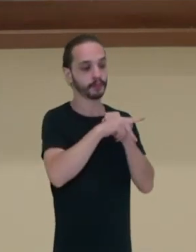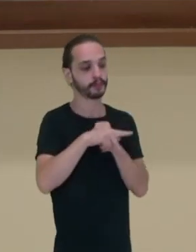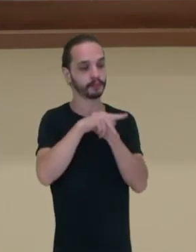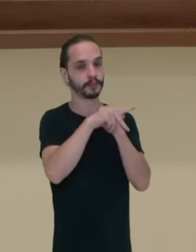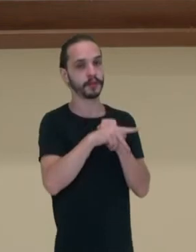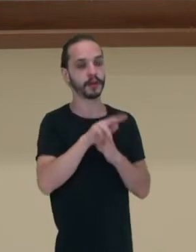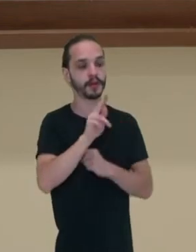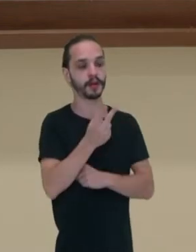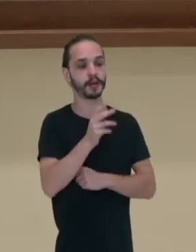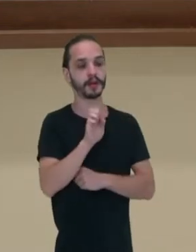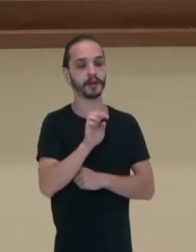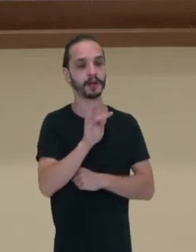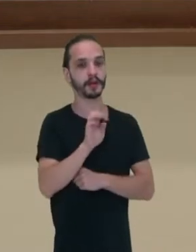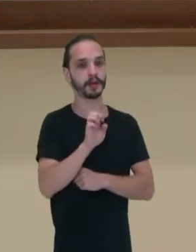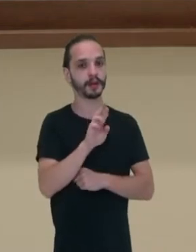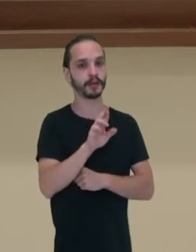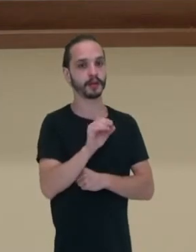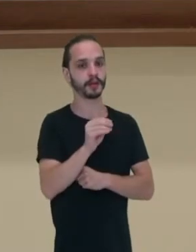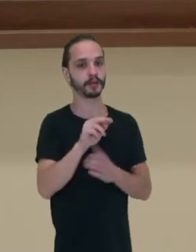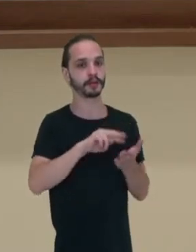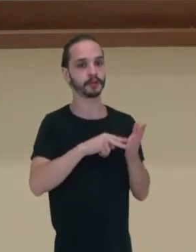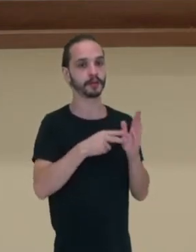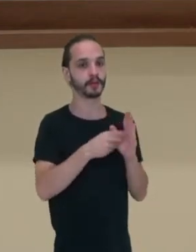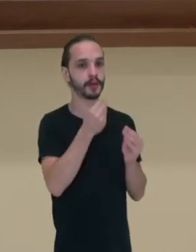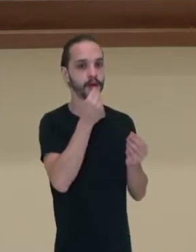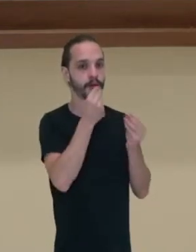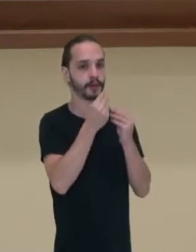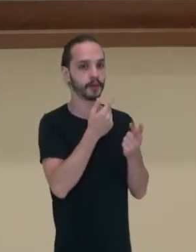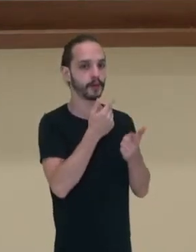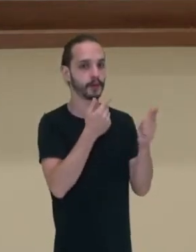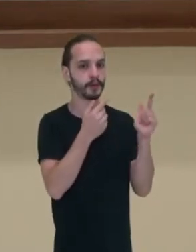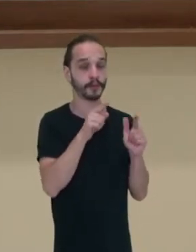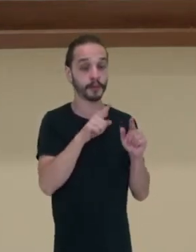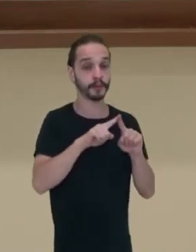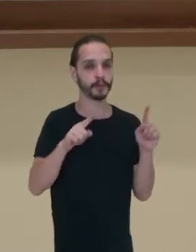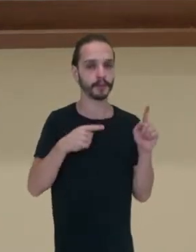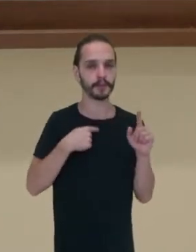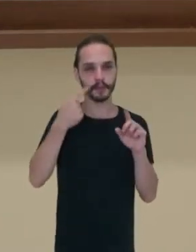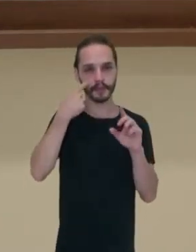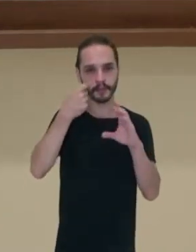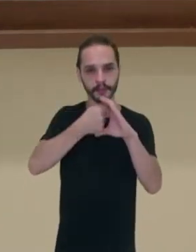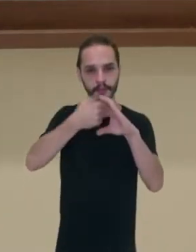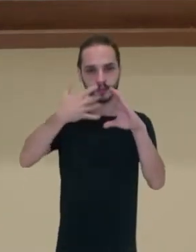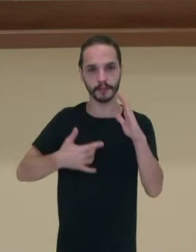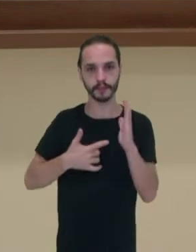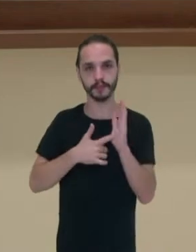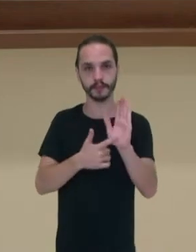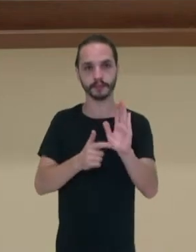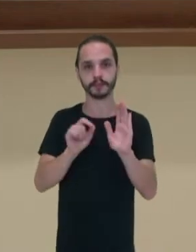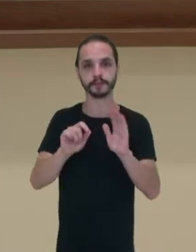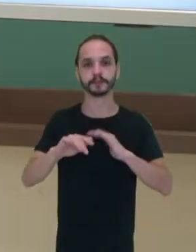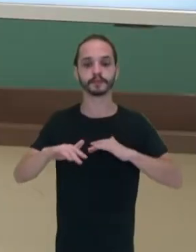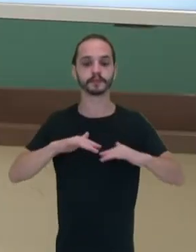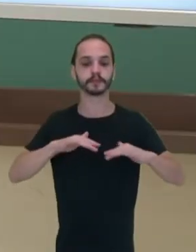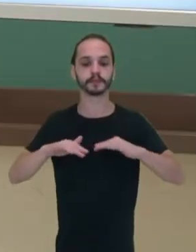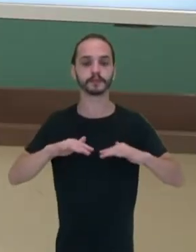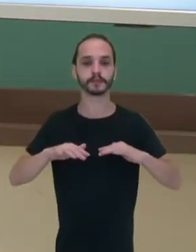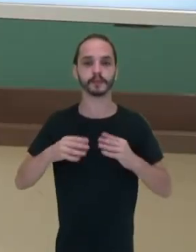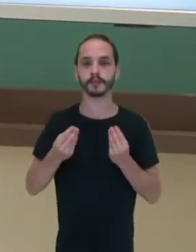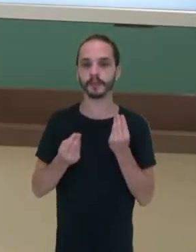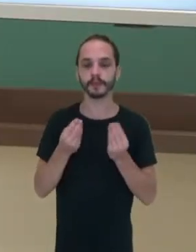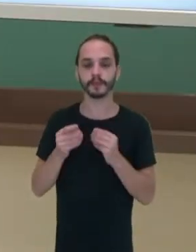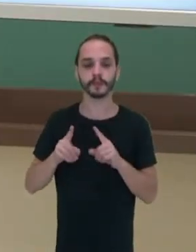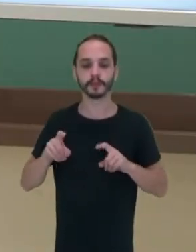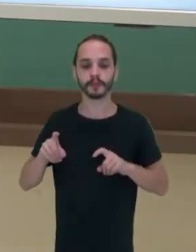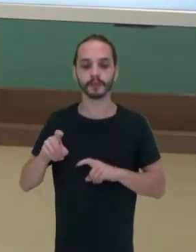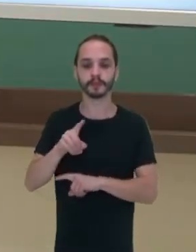heterotróficos, mas trago também uma outra característica deles para vocês, que é a locomoção, tá? Eles